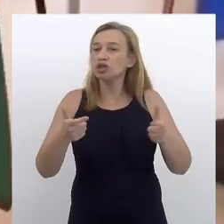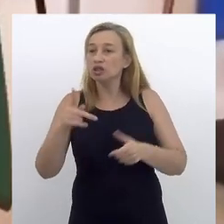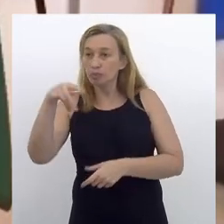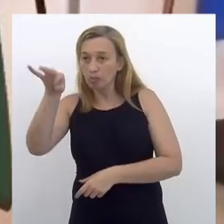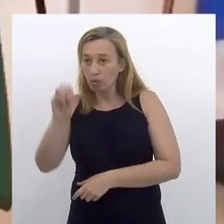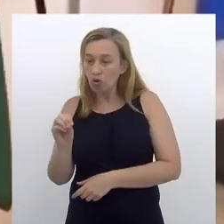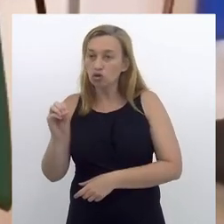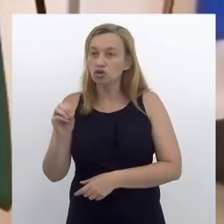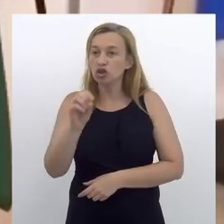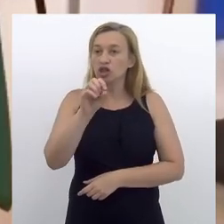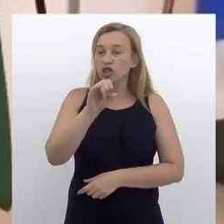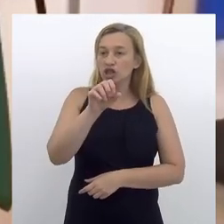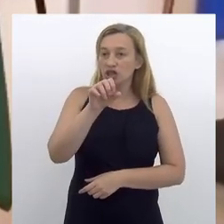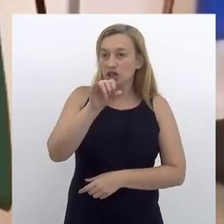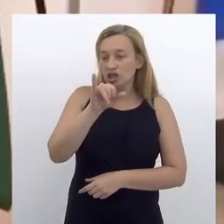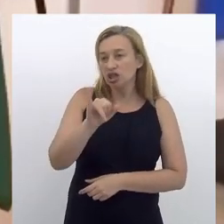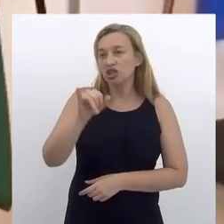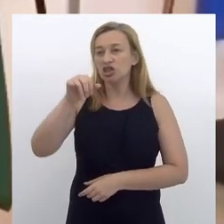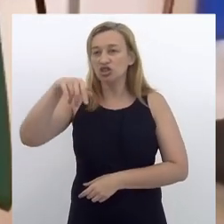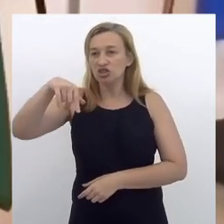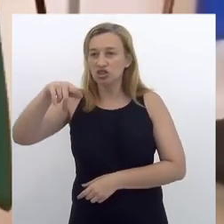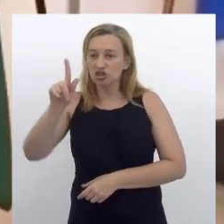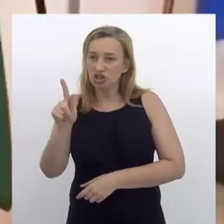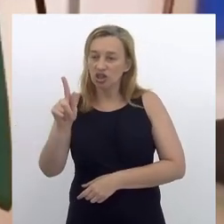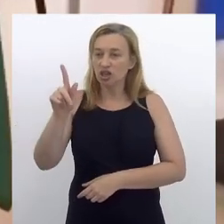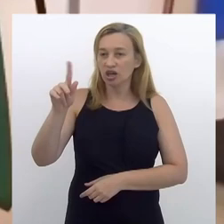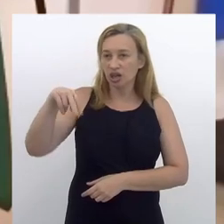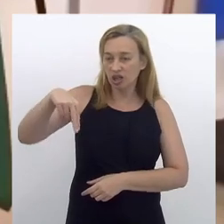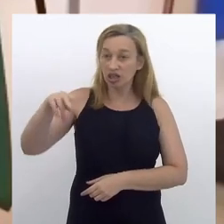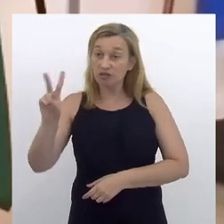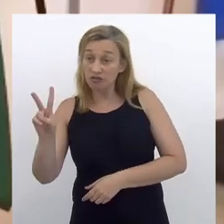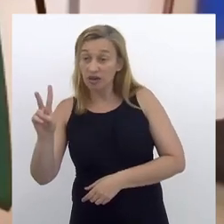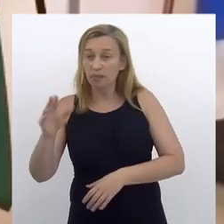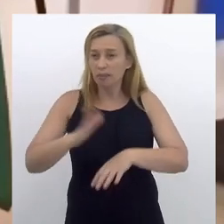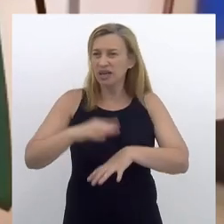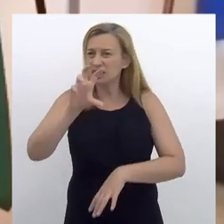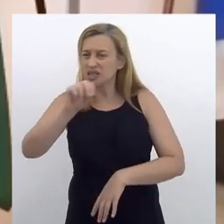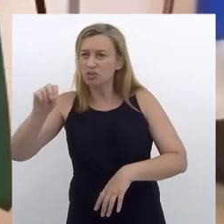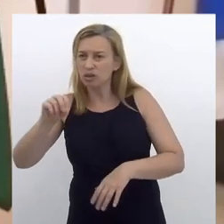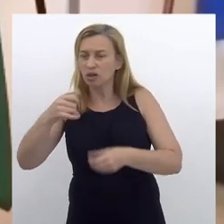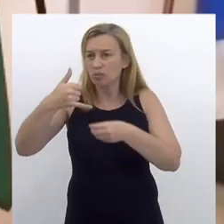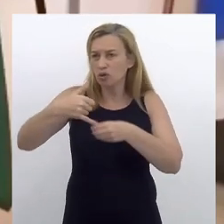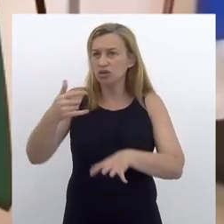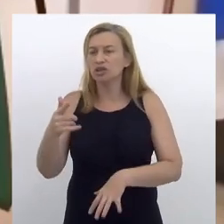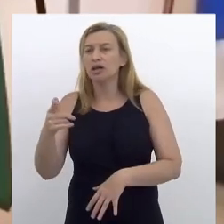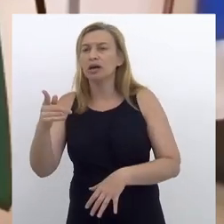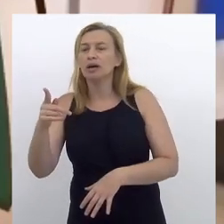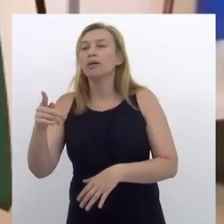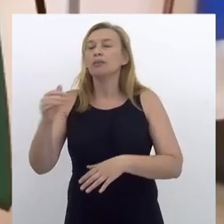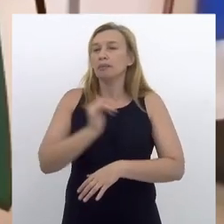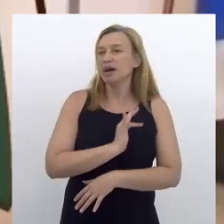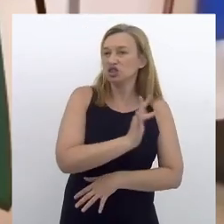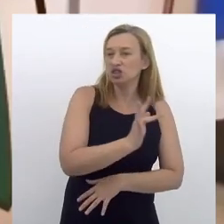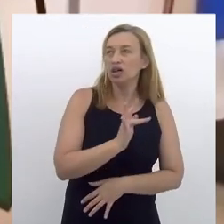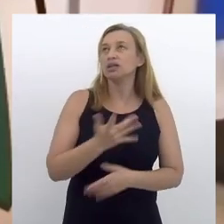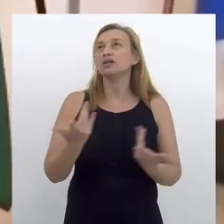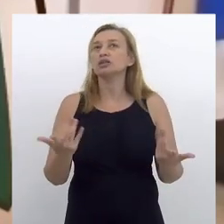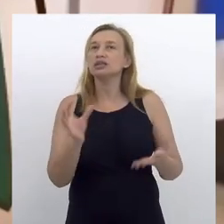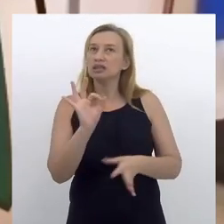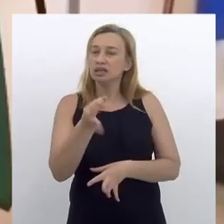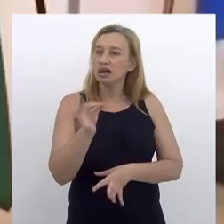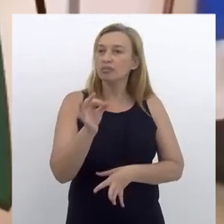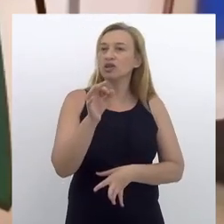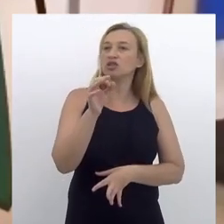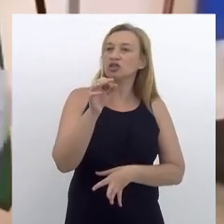quantidade de postos de GNV para mais 150 postos na Baixada. E os veículos, a GNV, logicamente, até